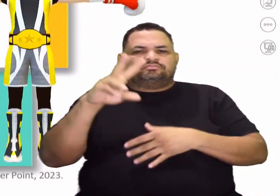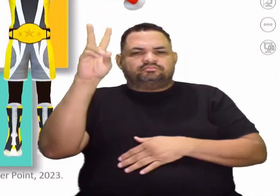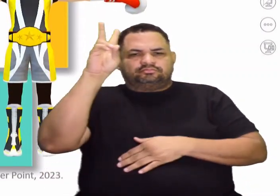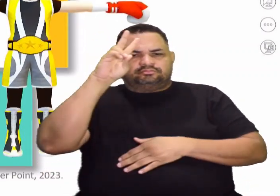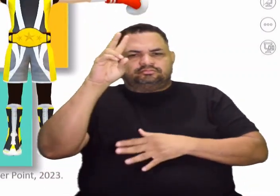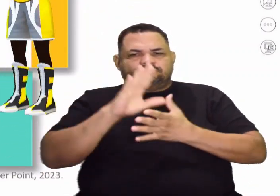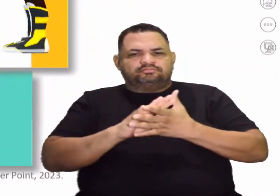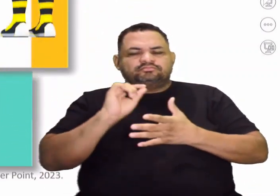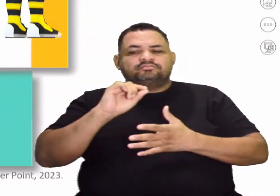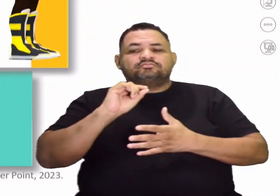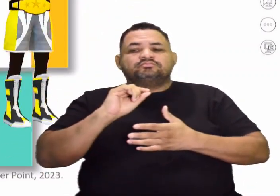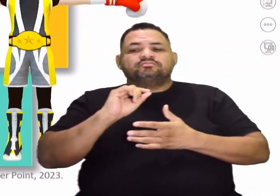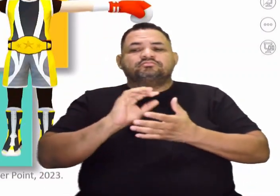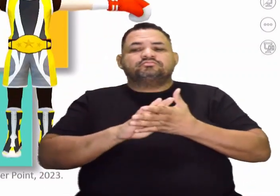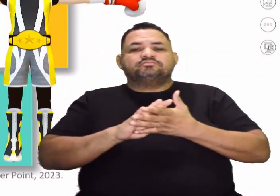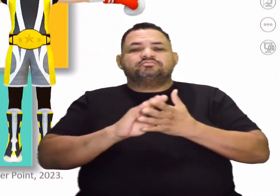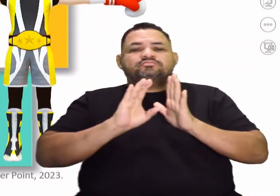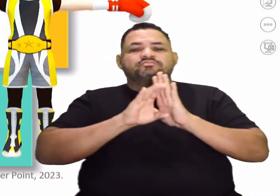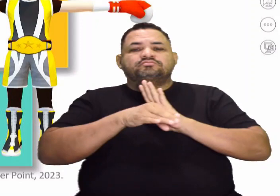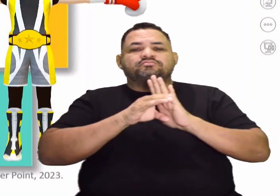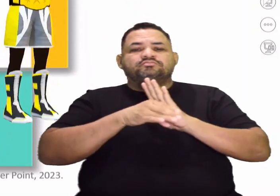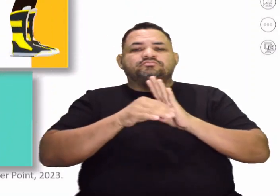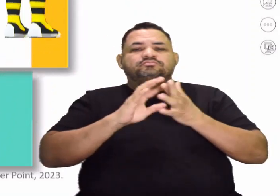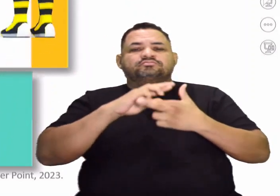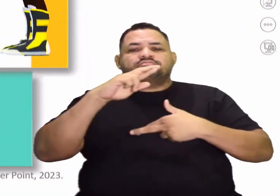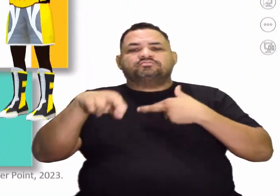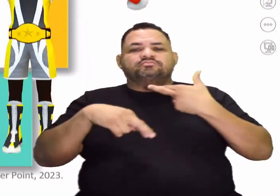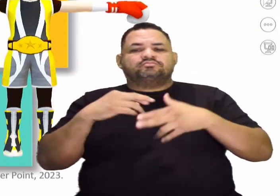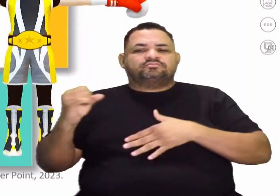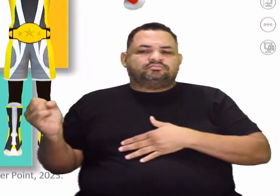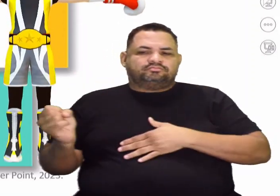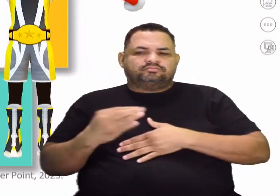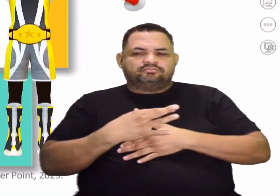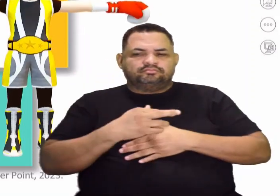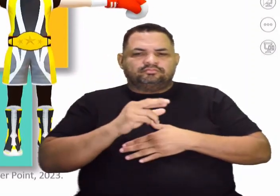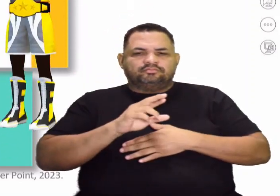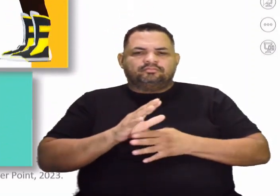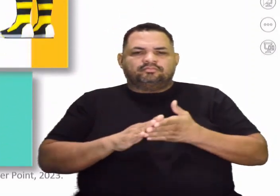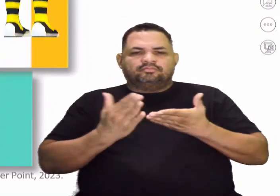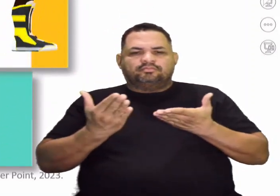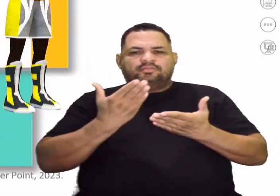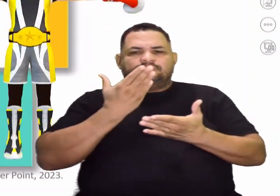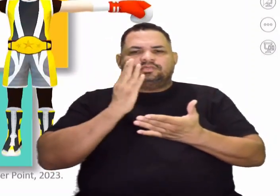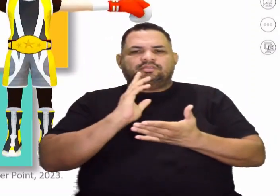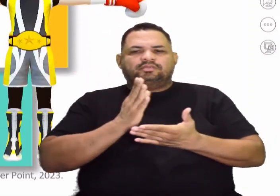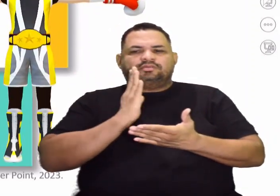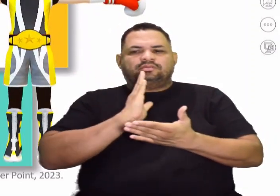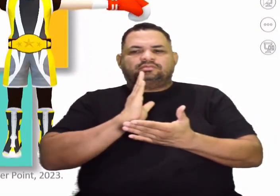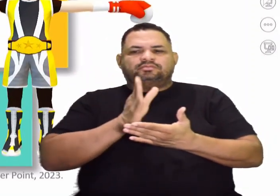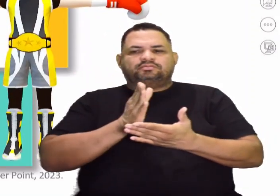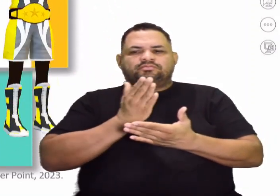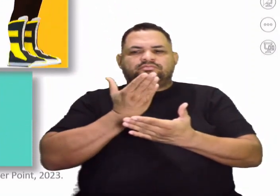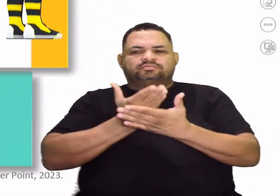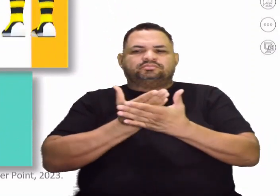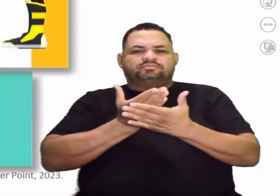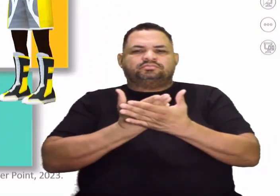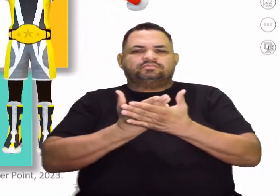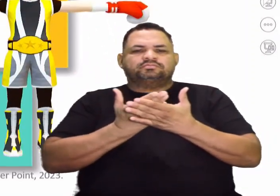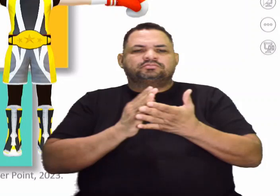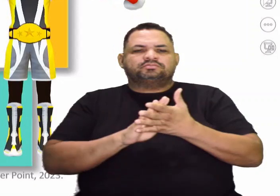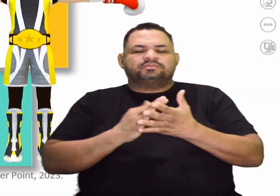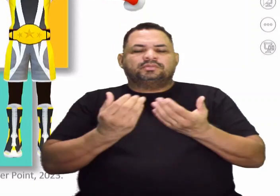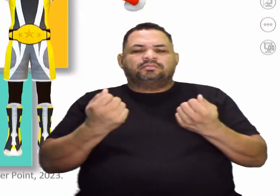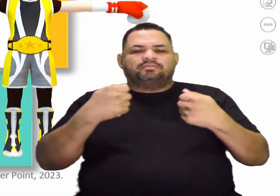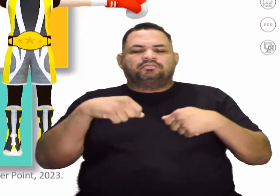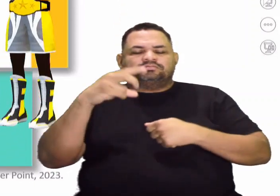o Renascimento. Aqui vocês já estudaram em história, mas aqui é uma perspectiva